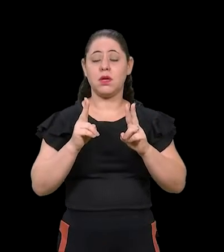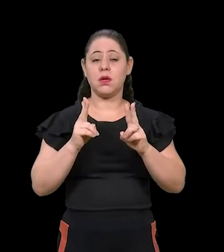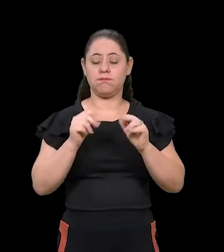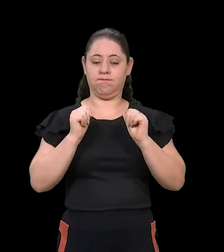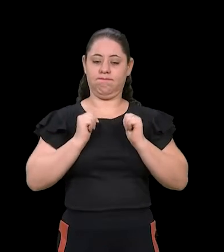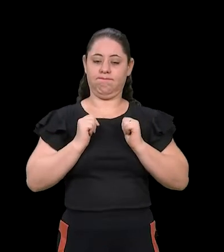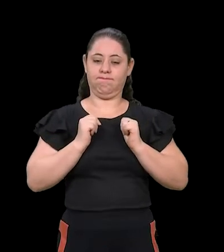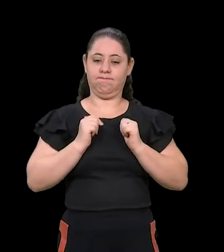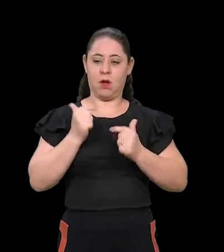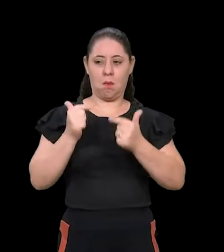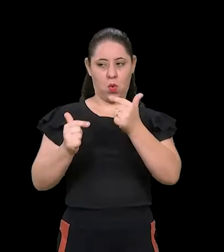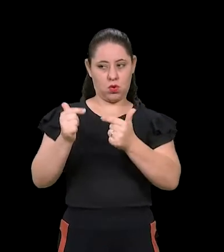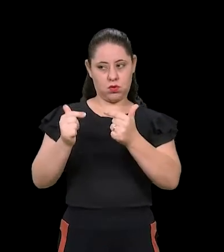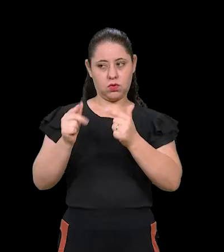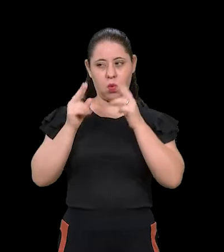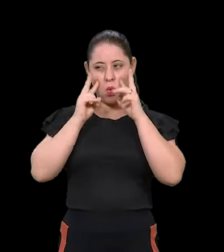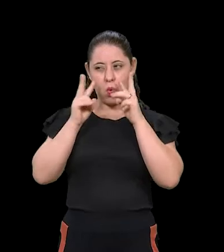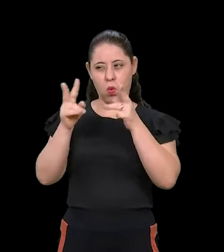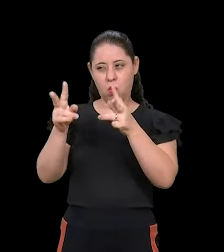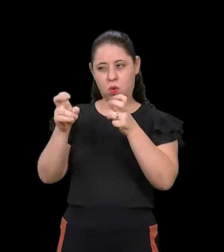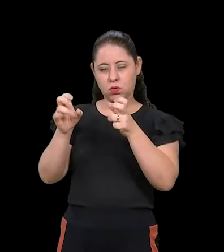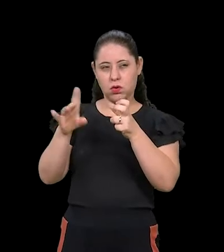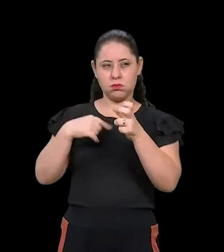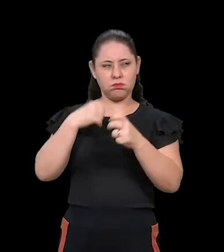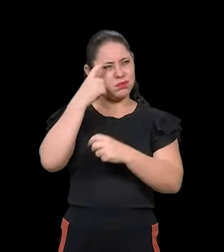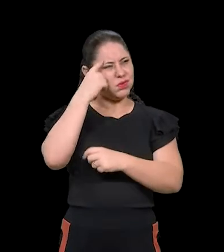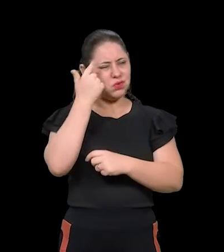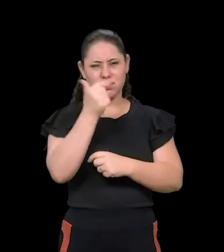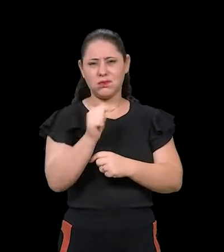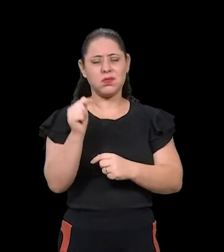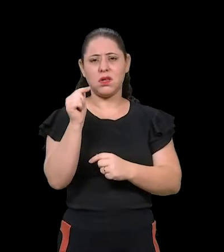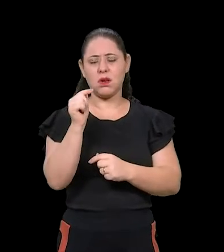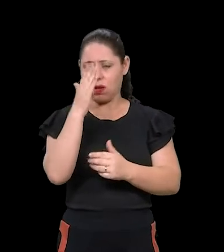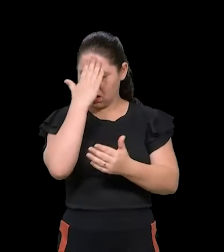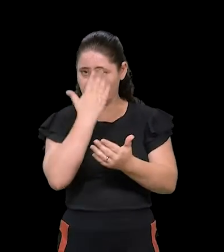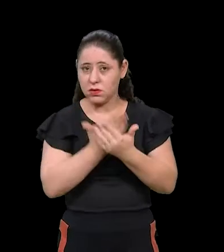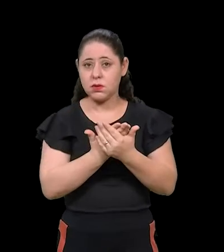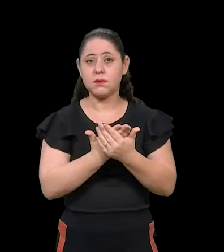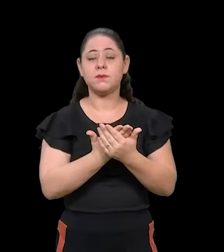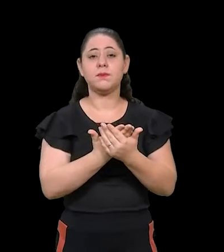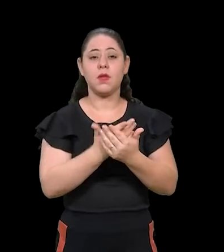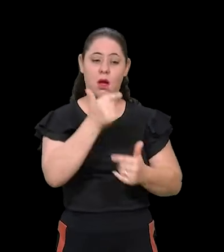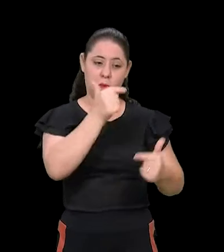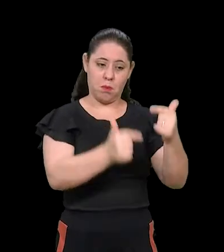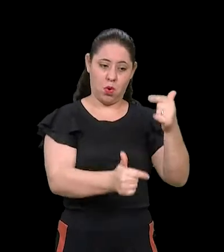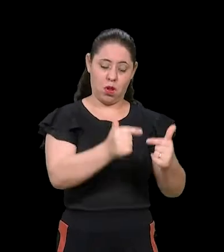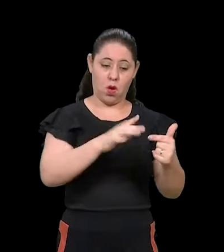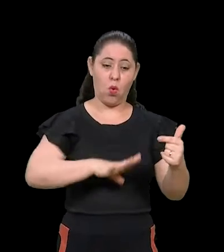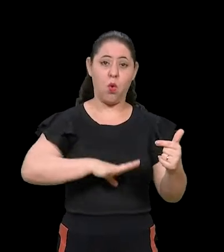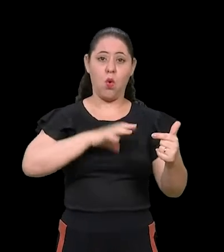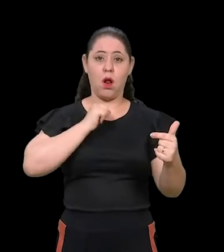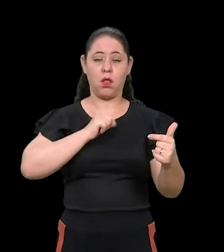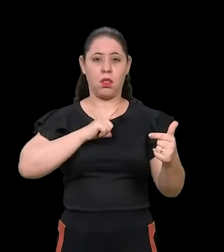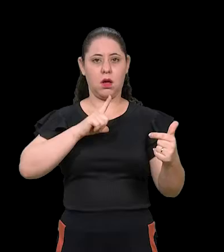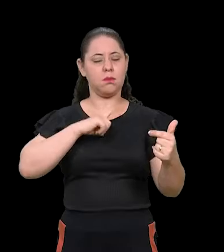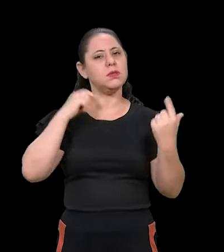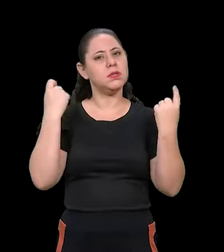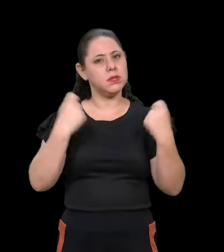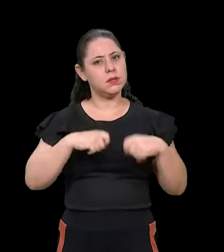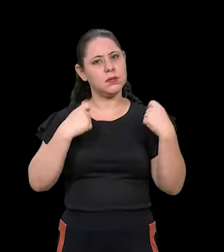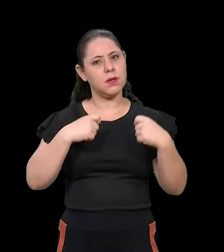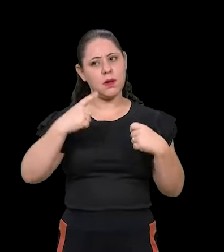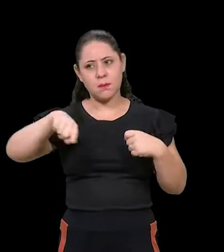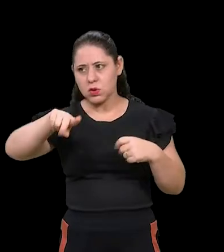não é um negócio que eu acho que eu acredito, assim, quem é político tem muita coragem, as pessoas